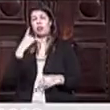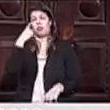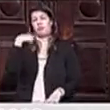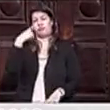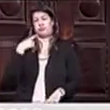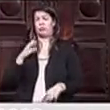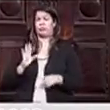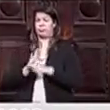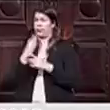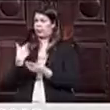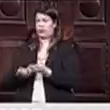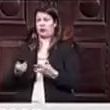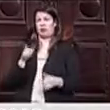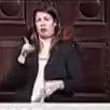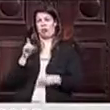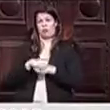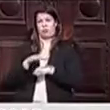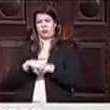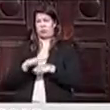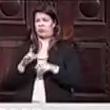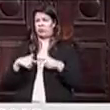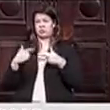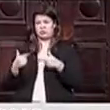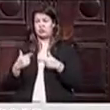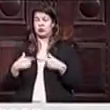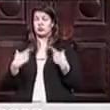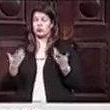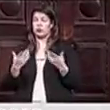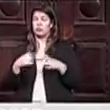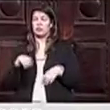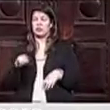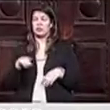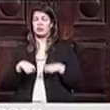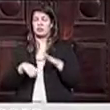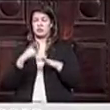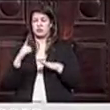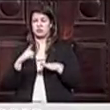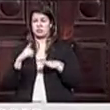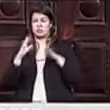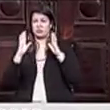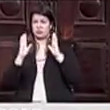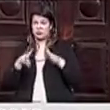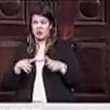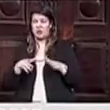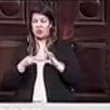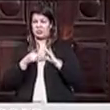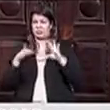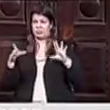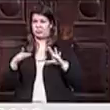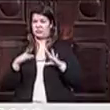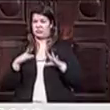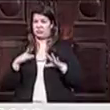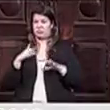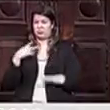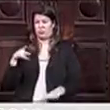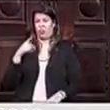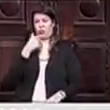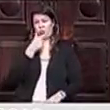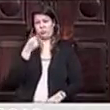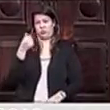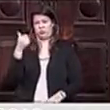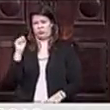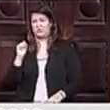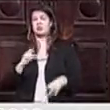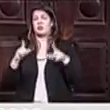Pública perderá condições operacionais, uma vez que os recursos que terão autorizados para ela em 2018